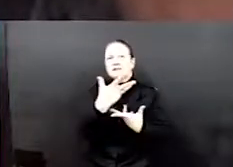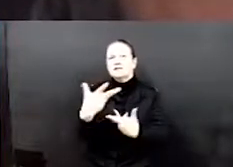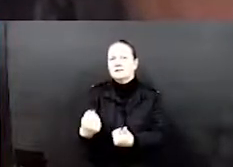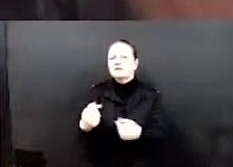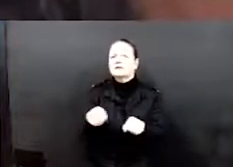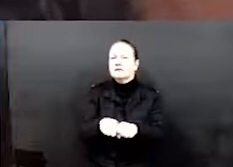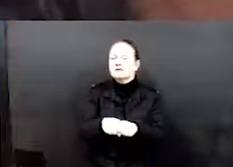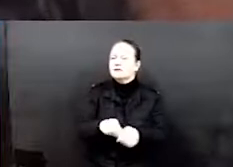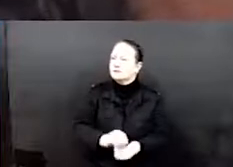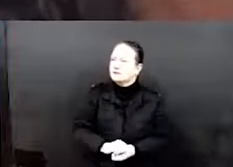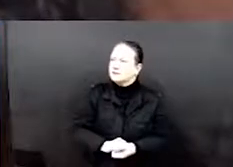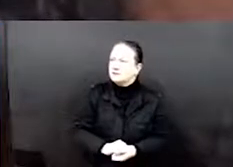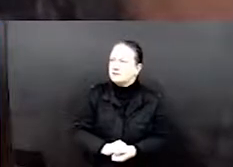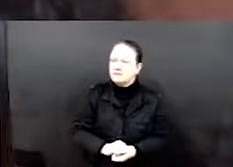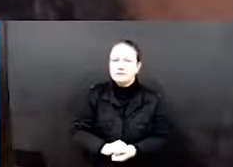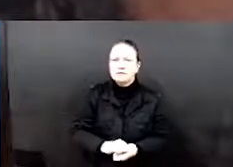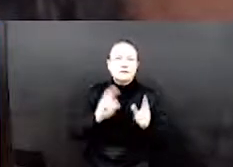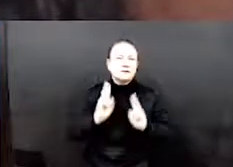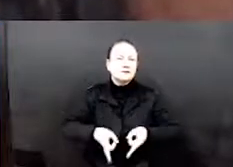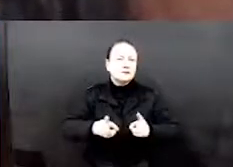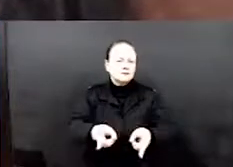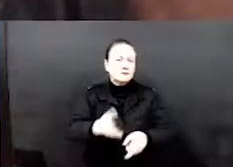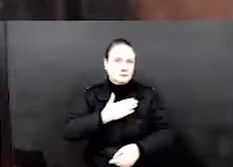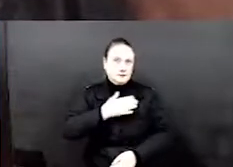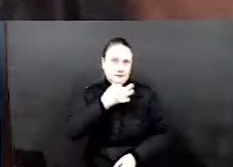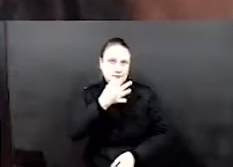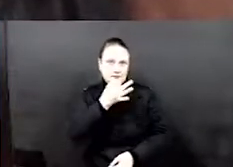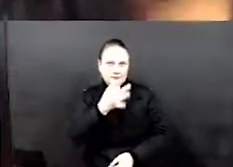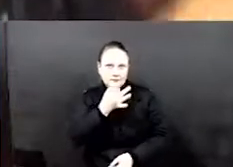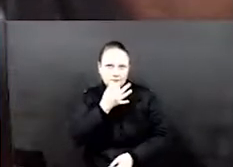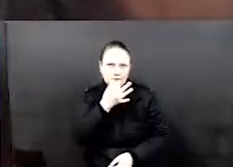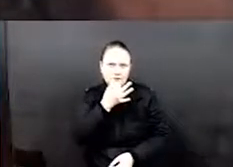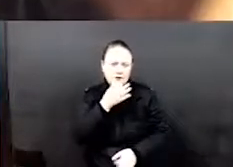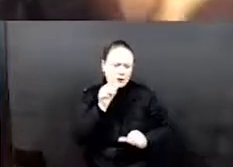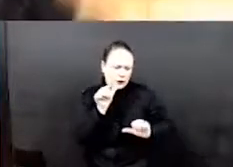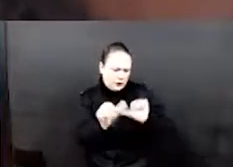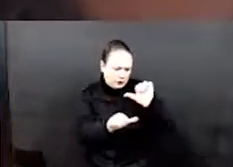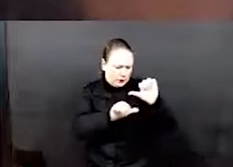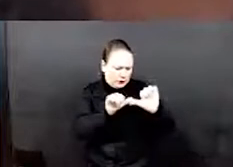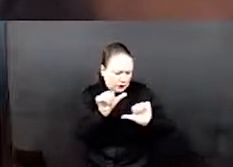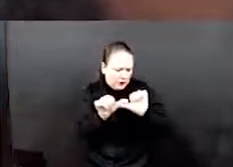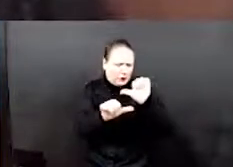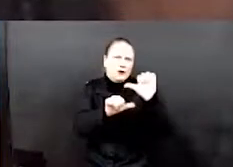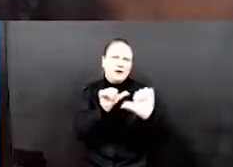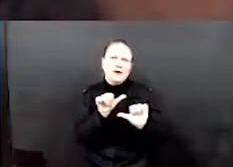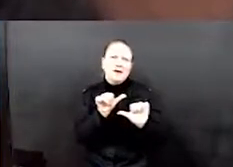E para mim sempre foi um transformador o contato, ir até